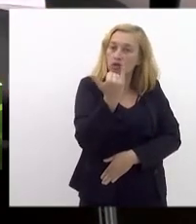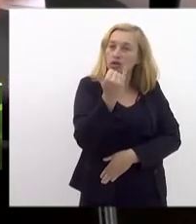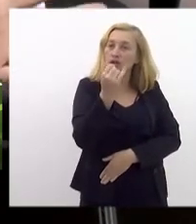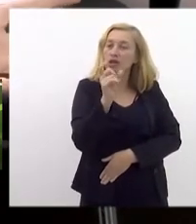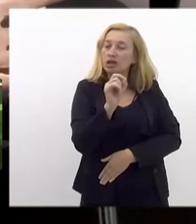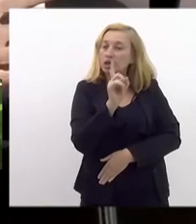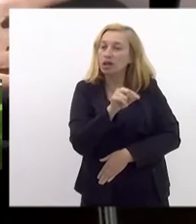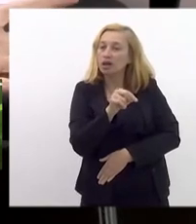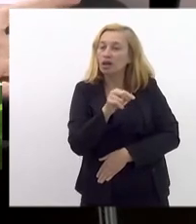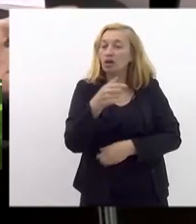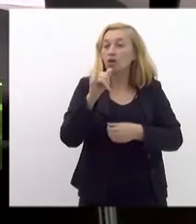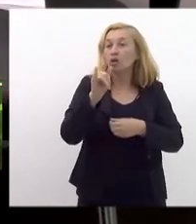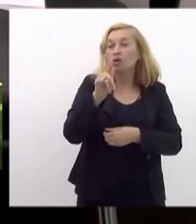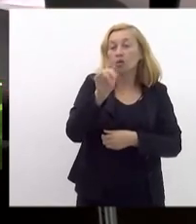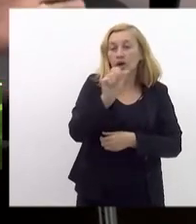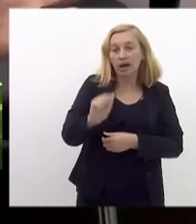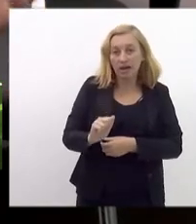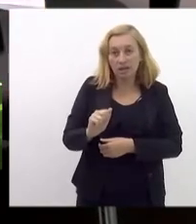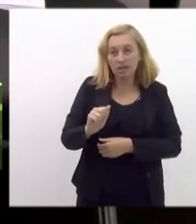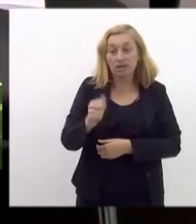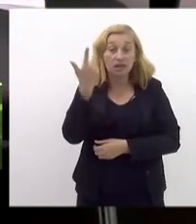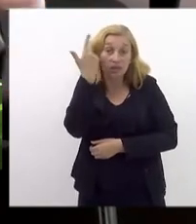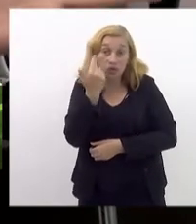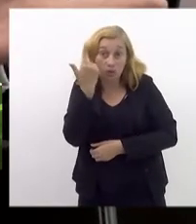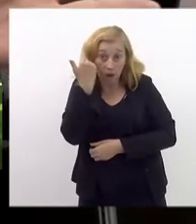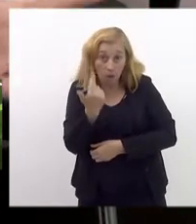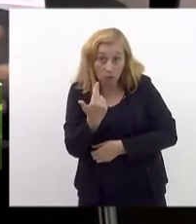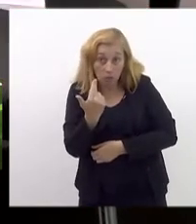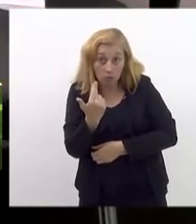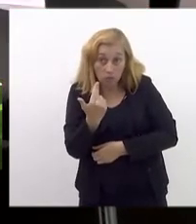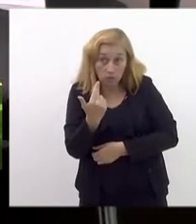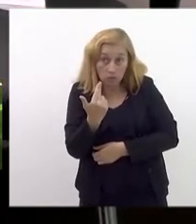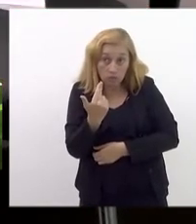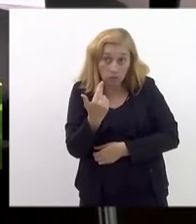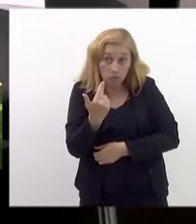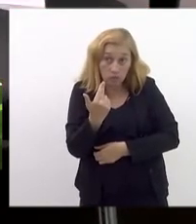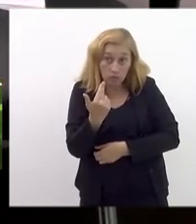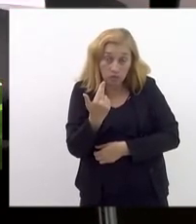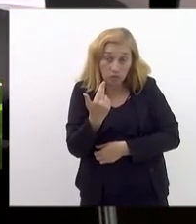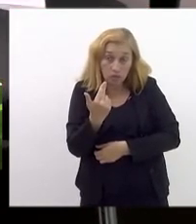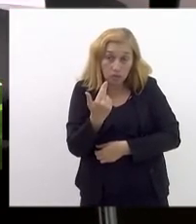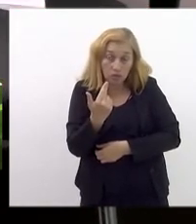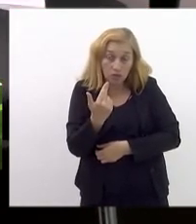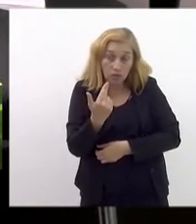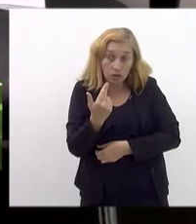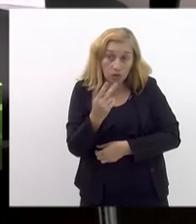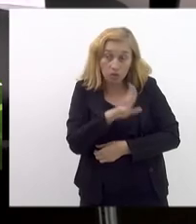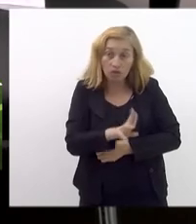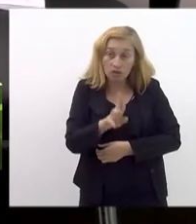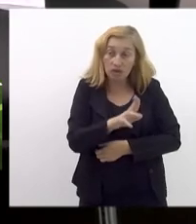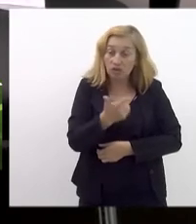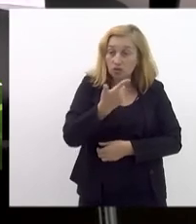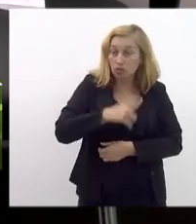como é o caso do gás natural, que a gente desperdiça. O gás natural é reinvestido nos nossos poços